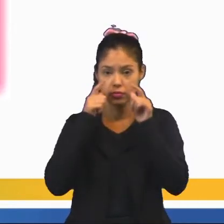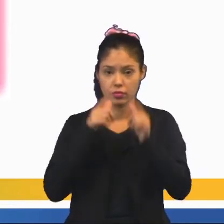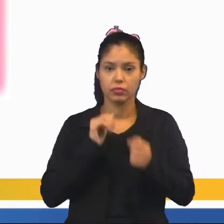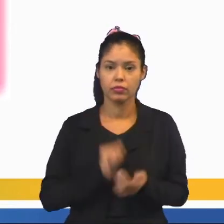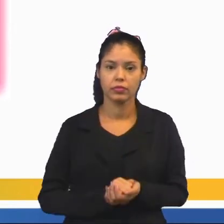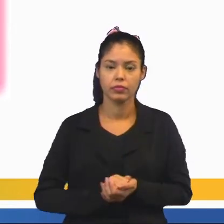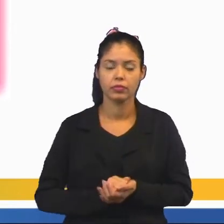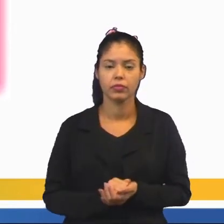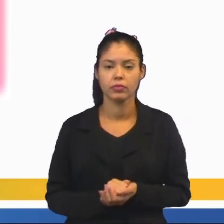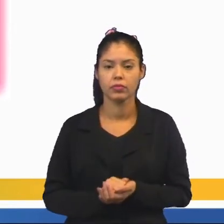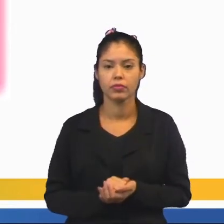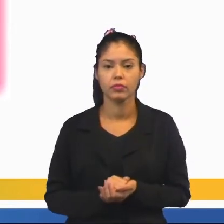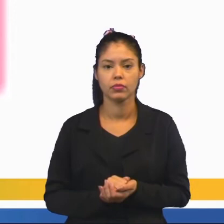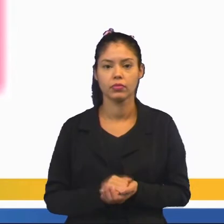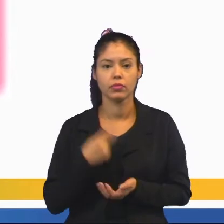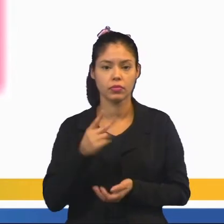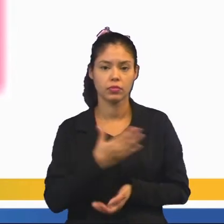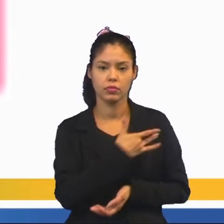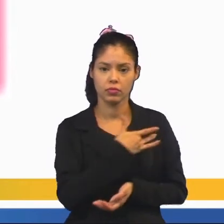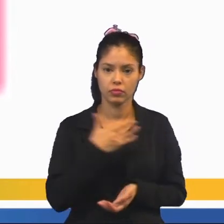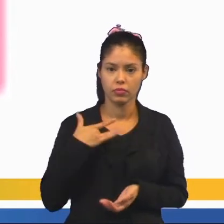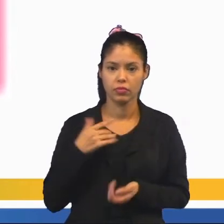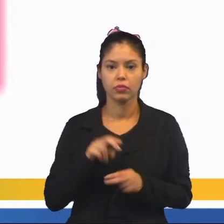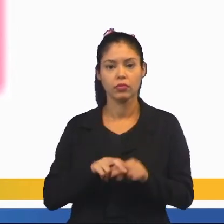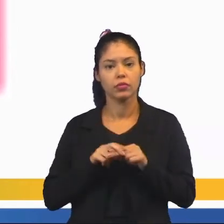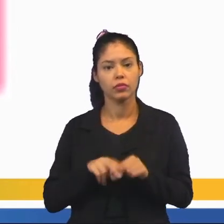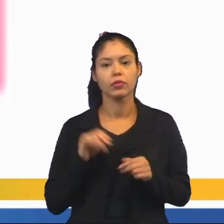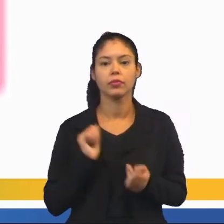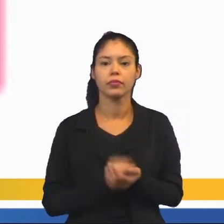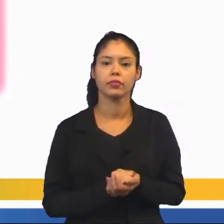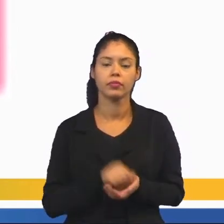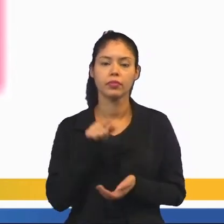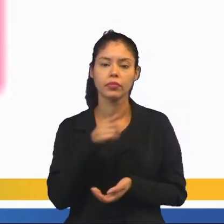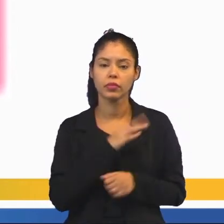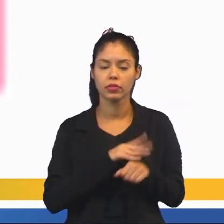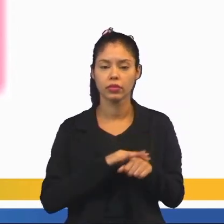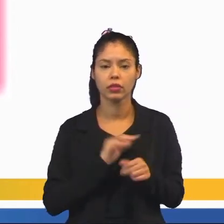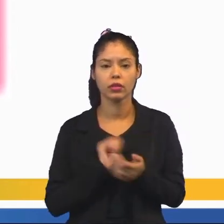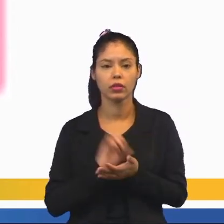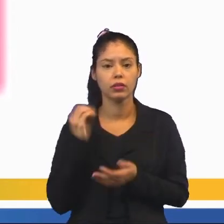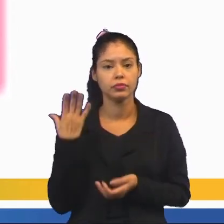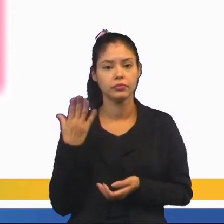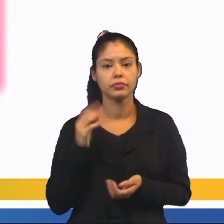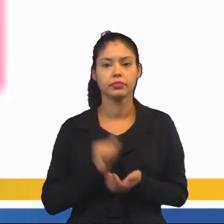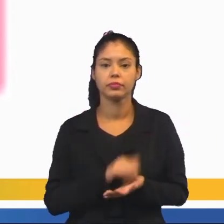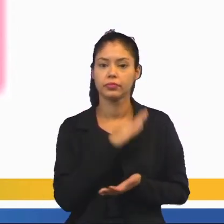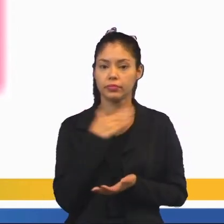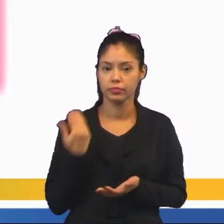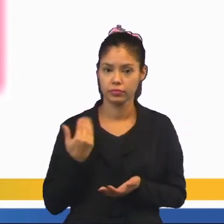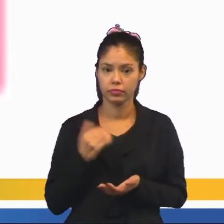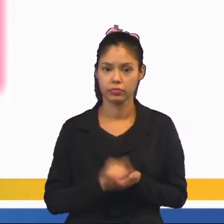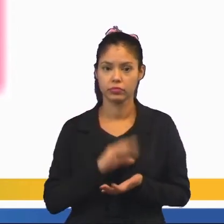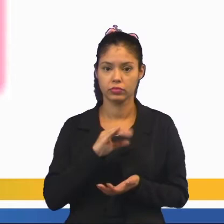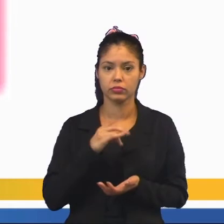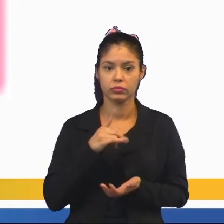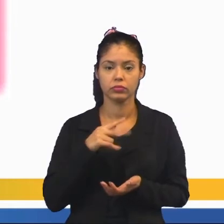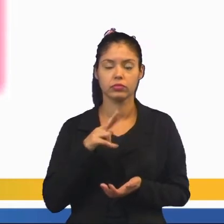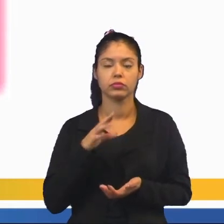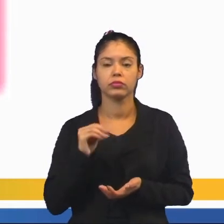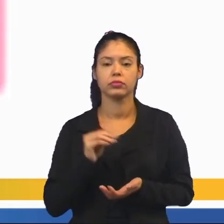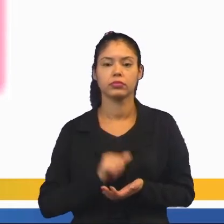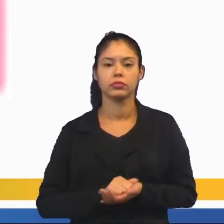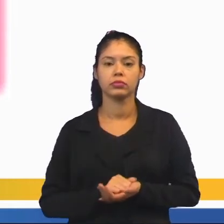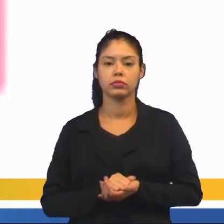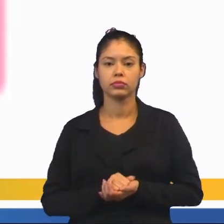atenta à sua saúde, pois esta enfermidade é capaz de causar a morte